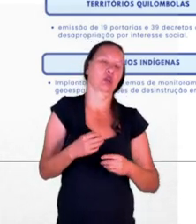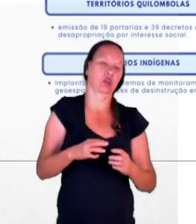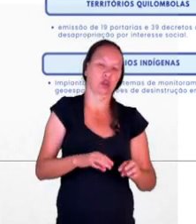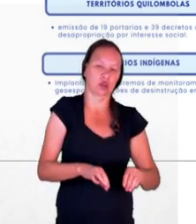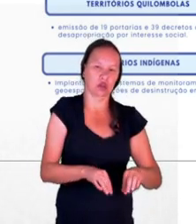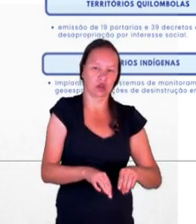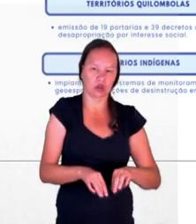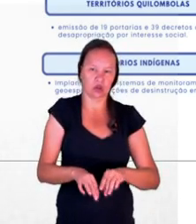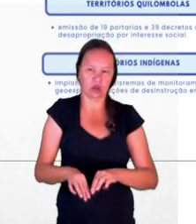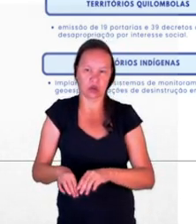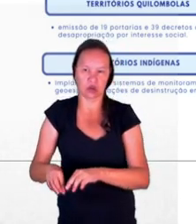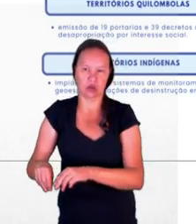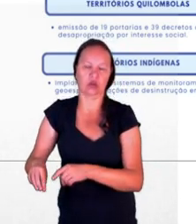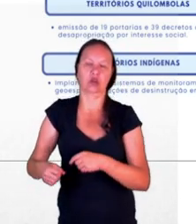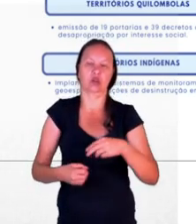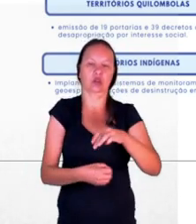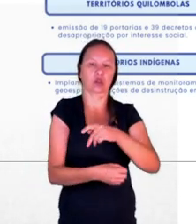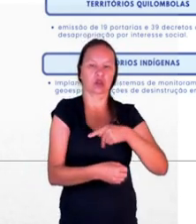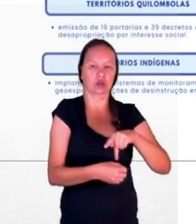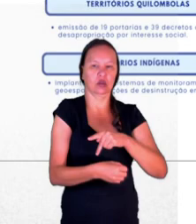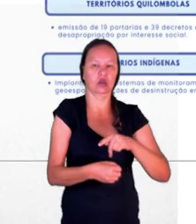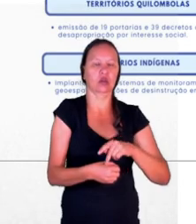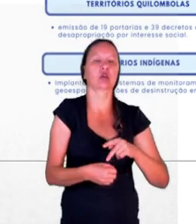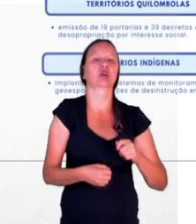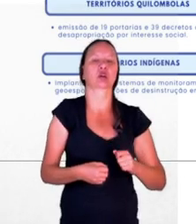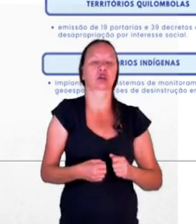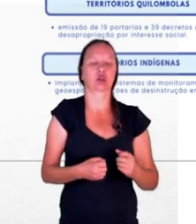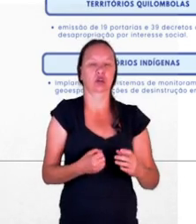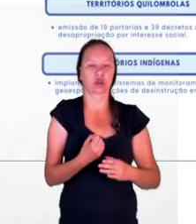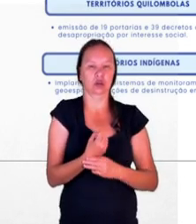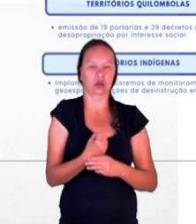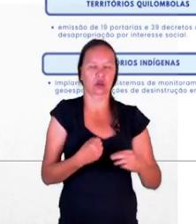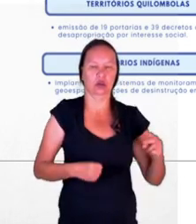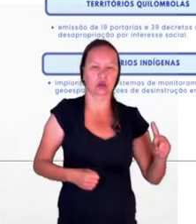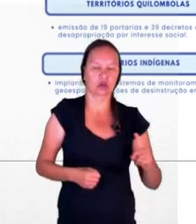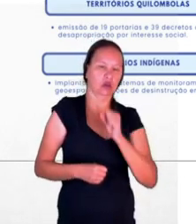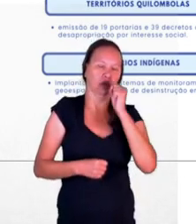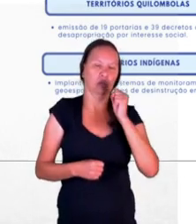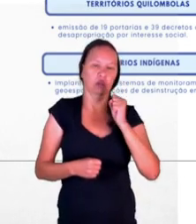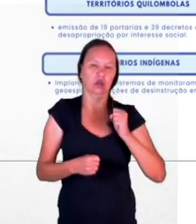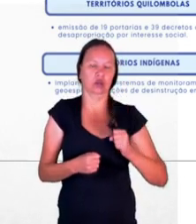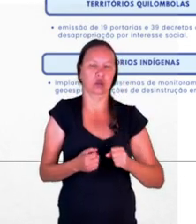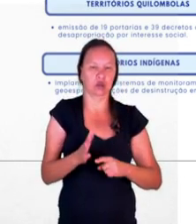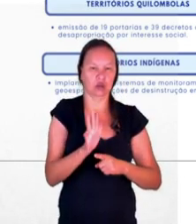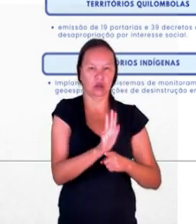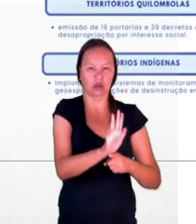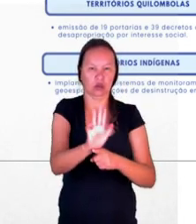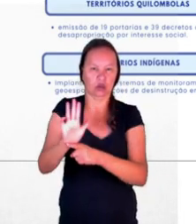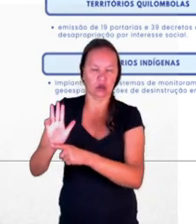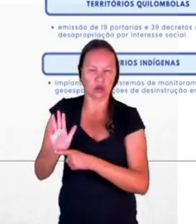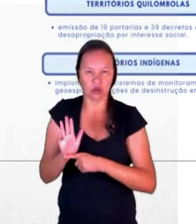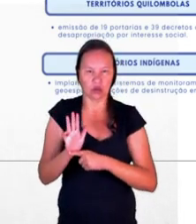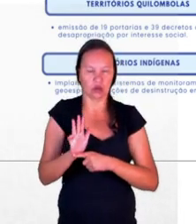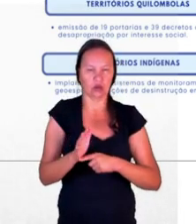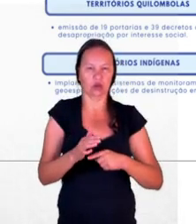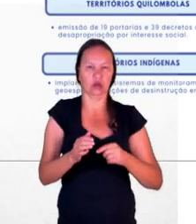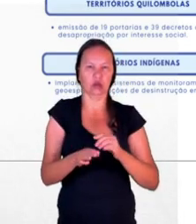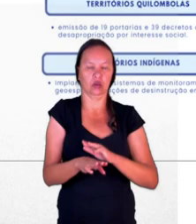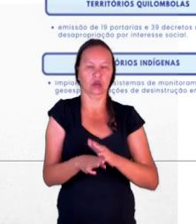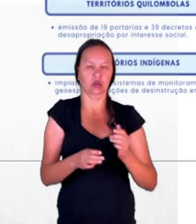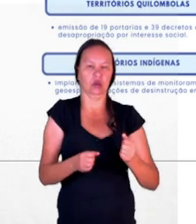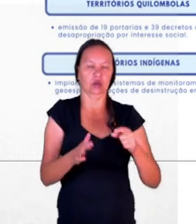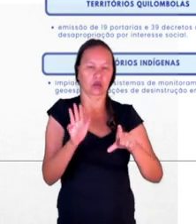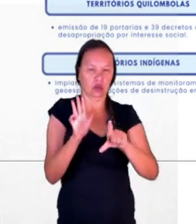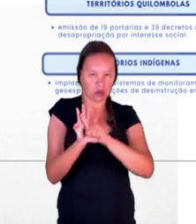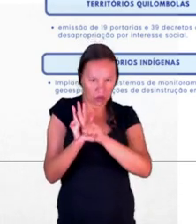territórios então garantindo aí foram publicados também já mais de 19 portarias e 39 decretos olhando